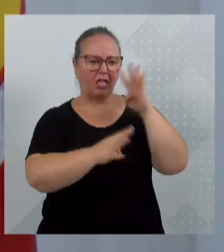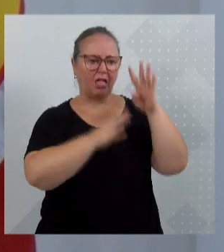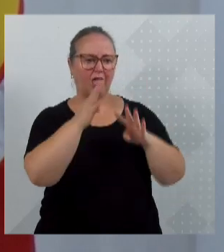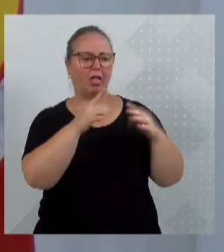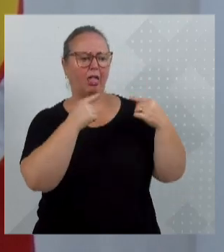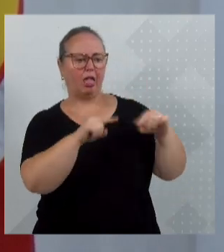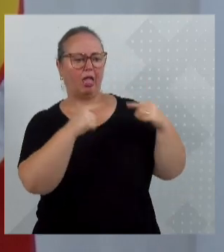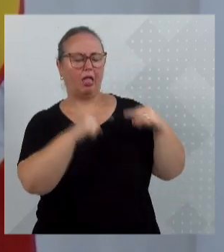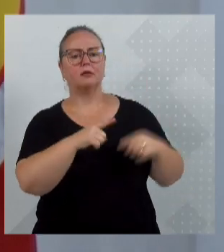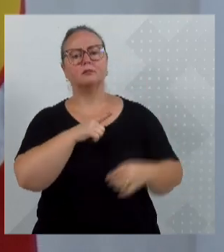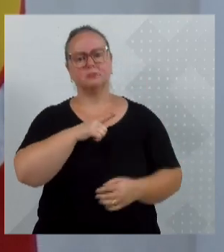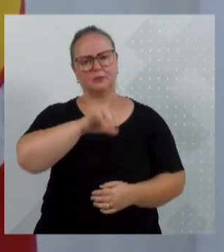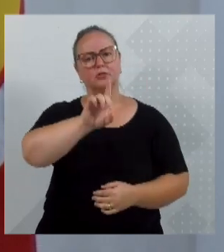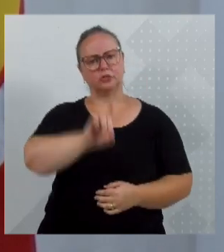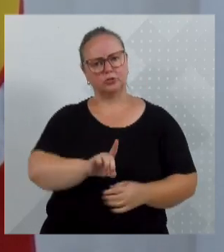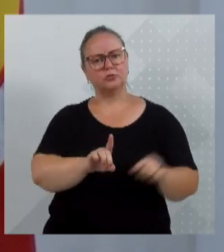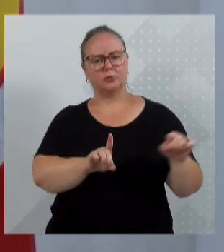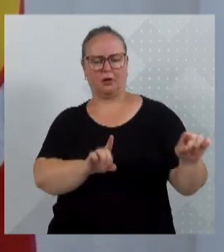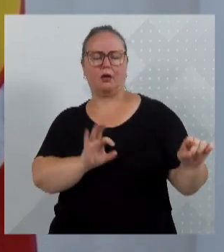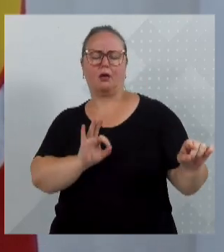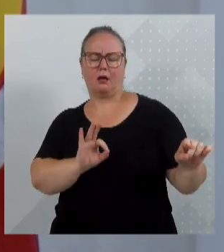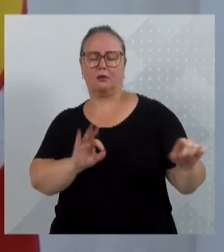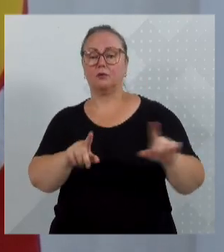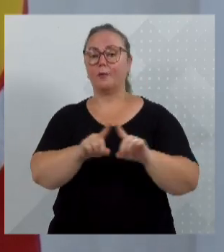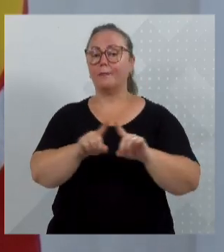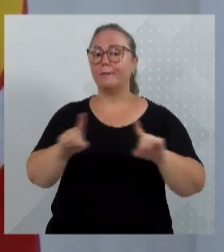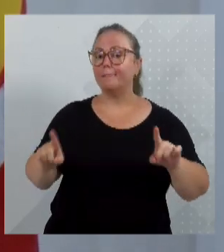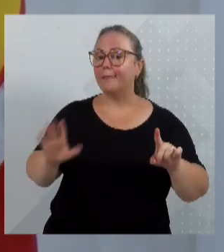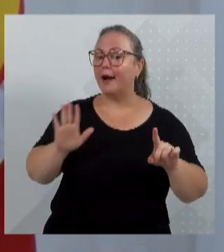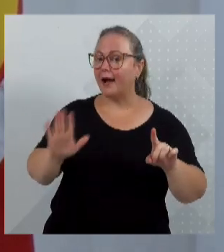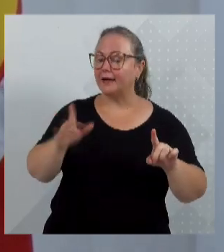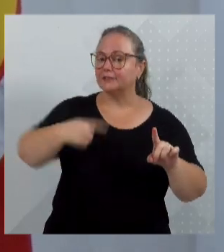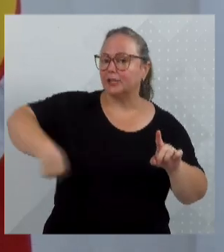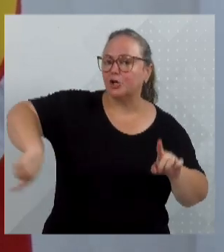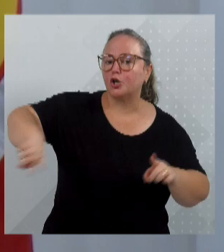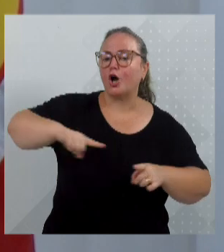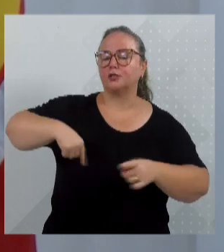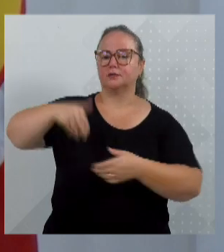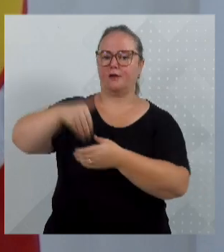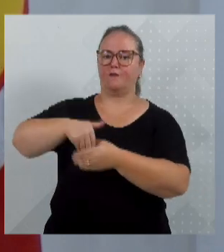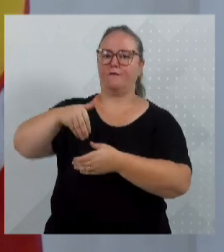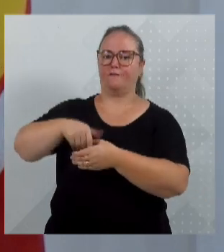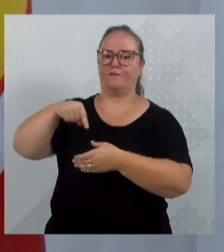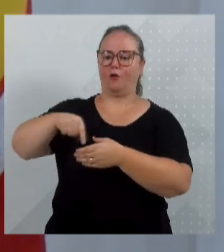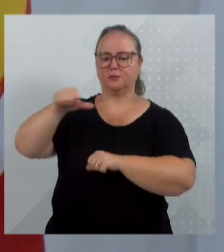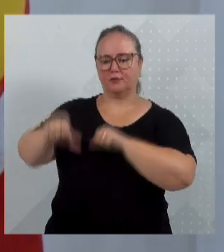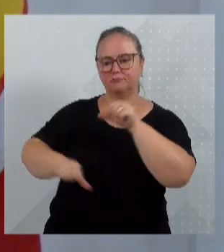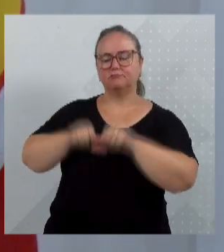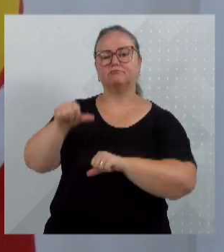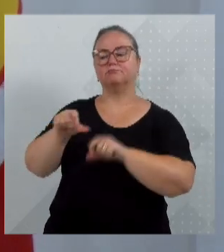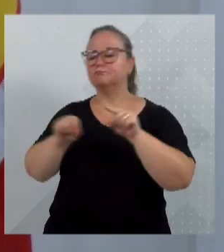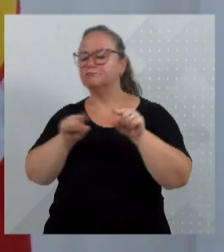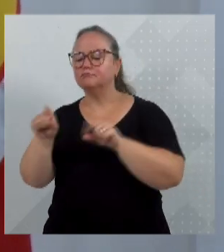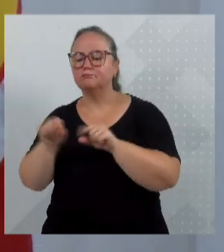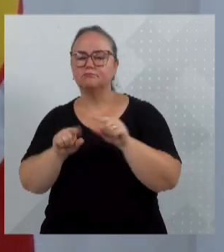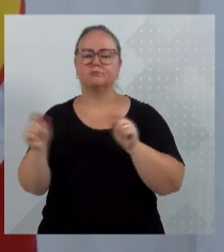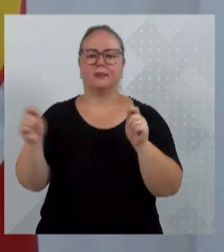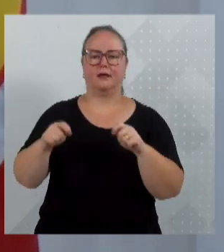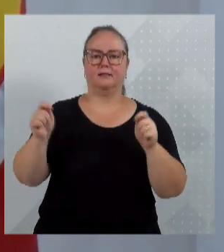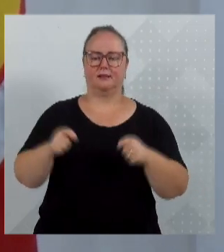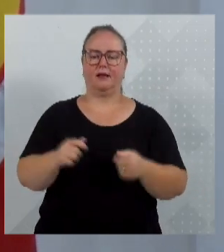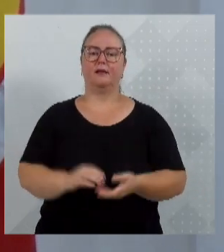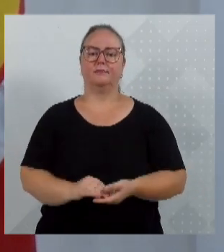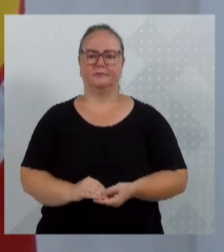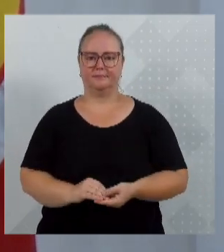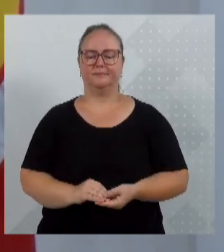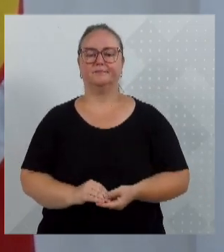no direito. Mas não podemos esquecer que é através do nosso voto que a gente pode fazer as escolhas e fazer a